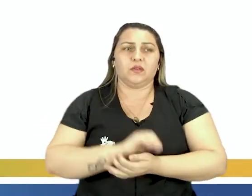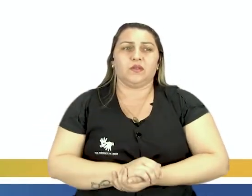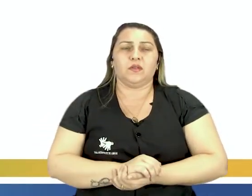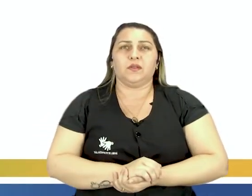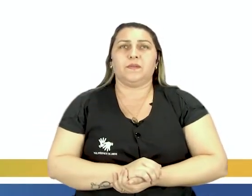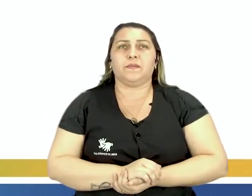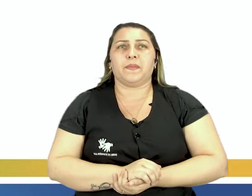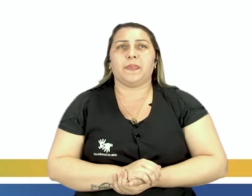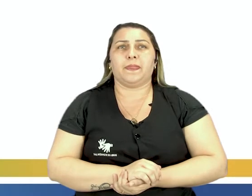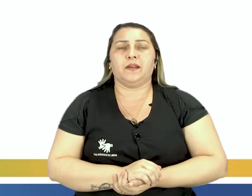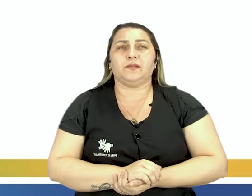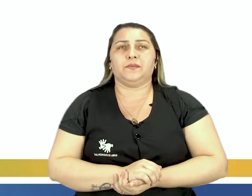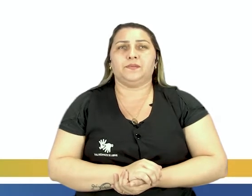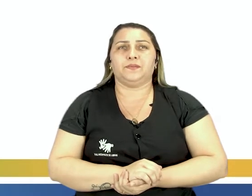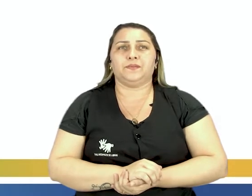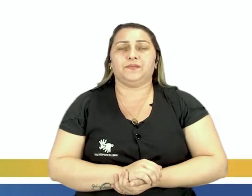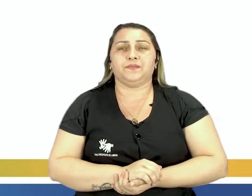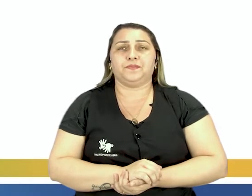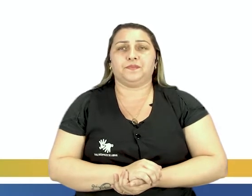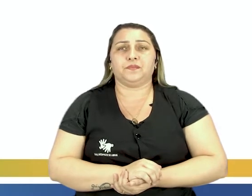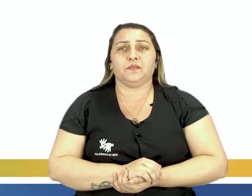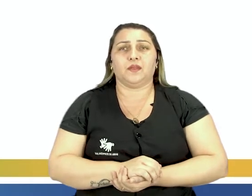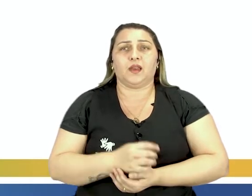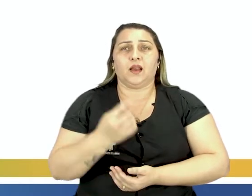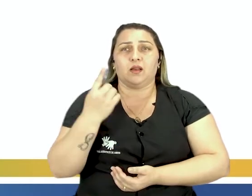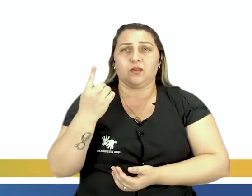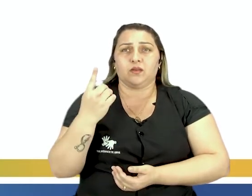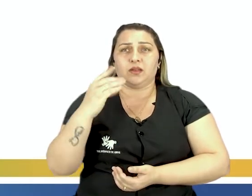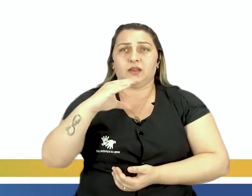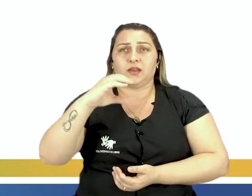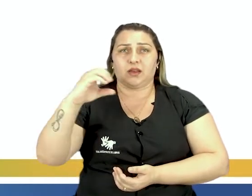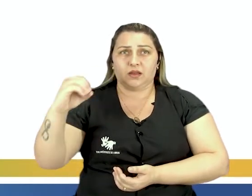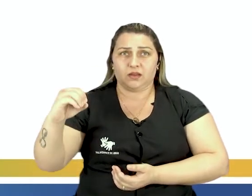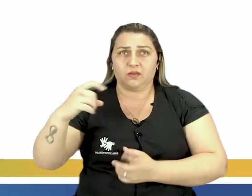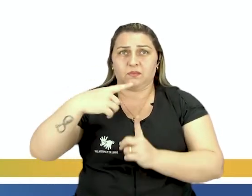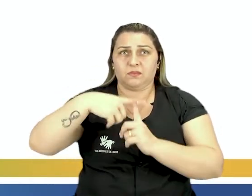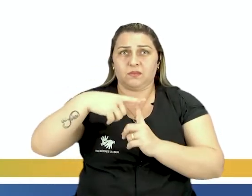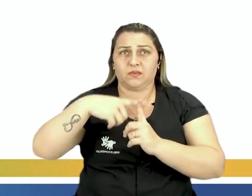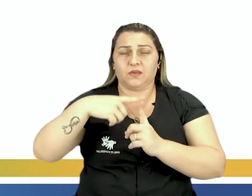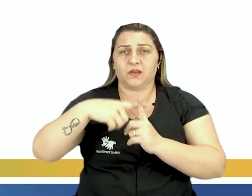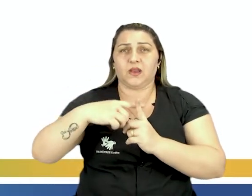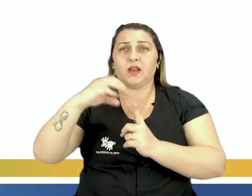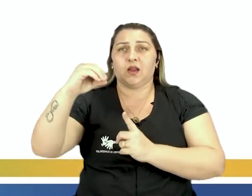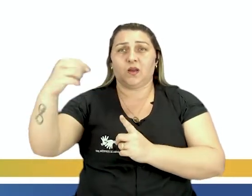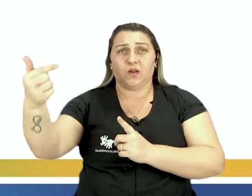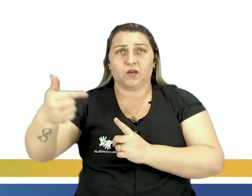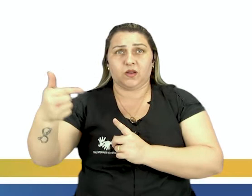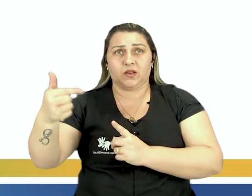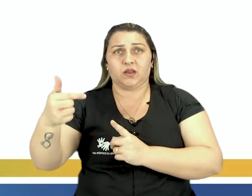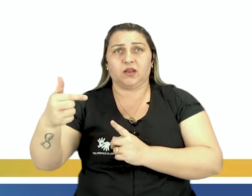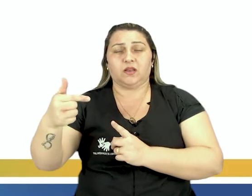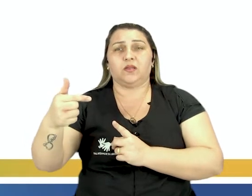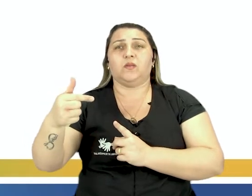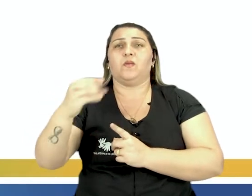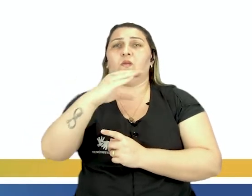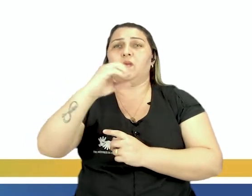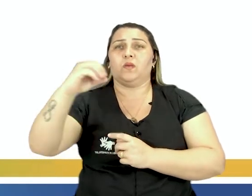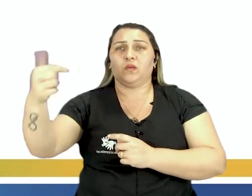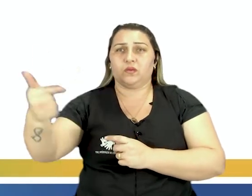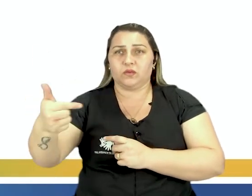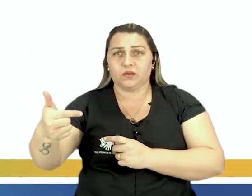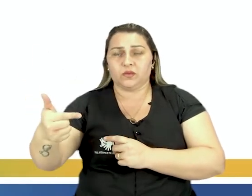nós temos aqui, ó, monóxido de carbono reagindo com o gás oxigênio,